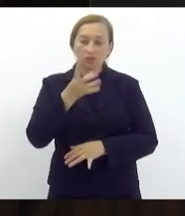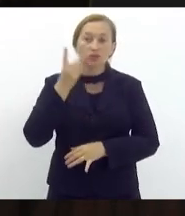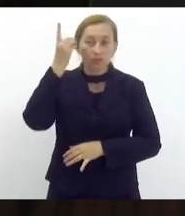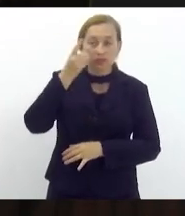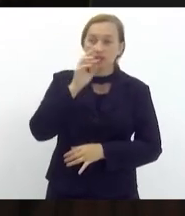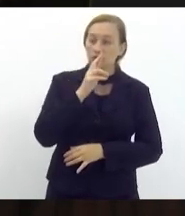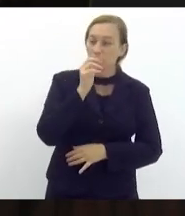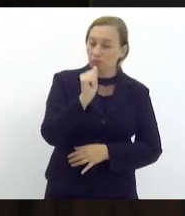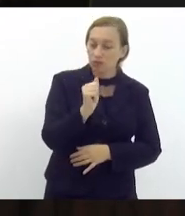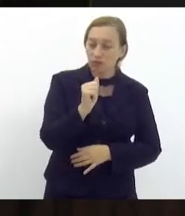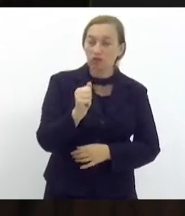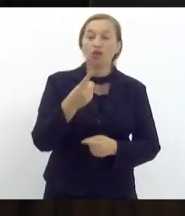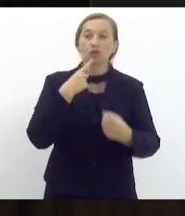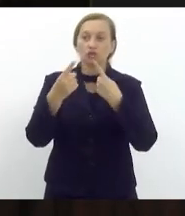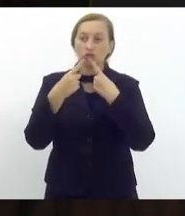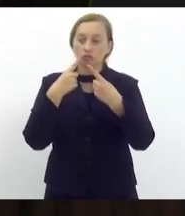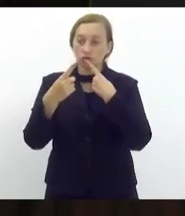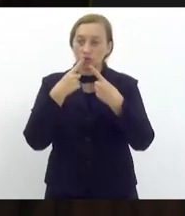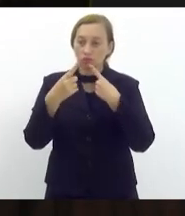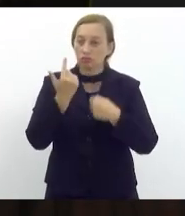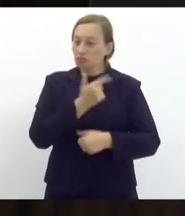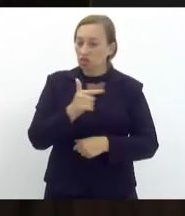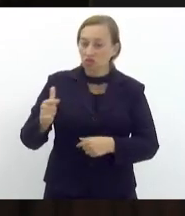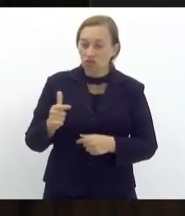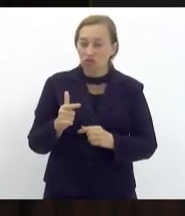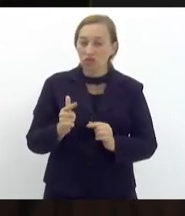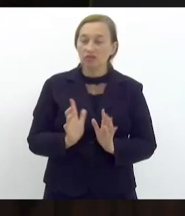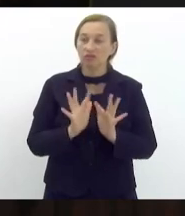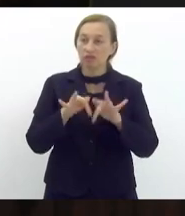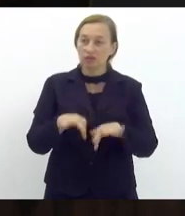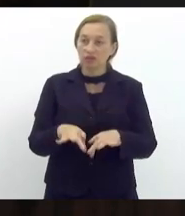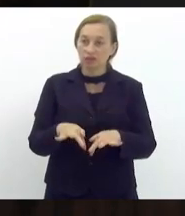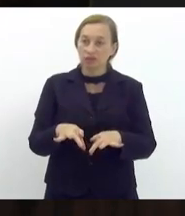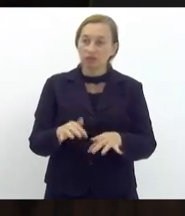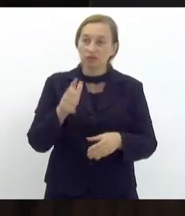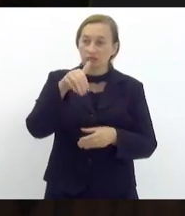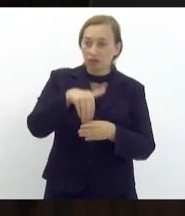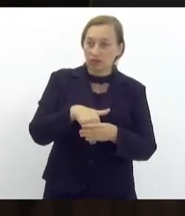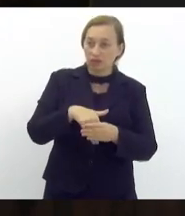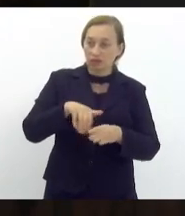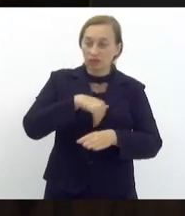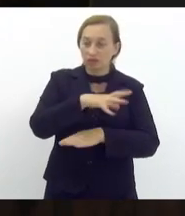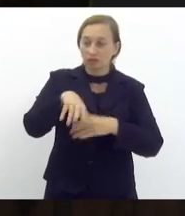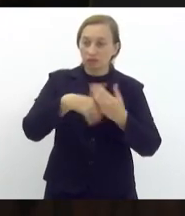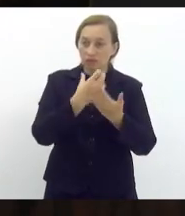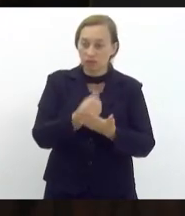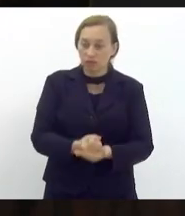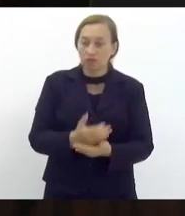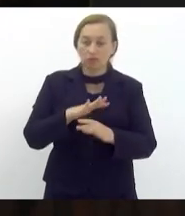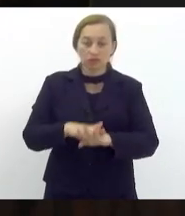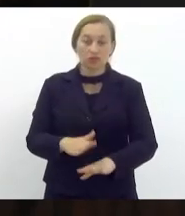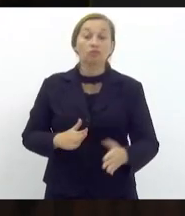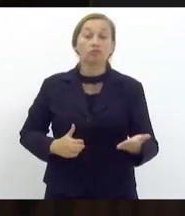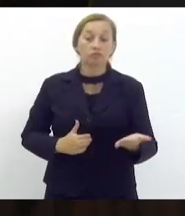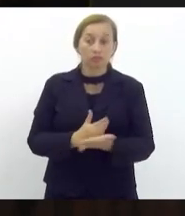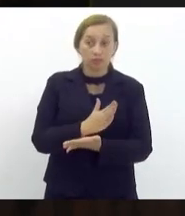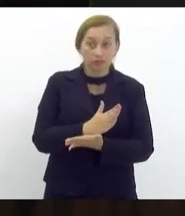Deputado Rodrigo Amorim em discussão não havendo quem que era discutir encerrada discussão em votação